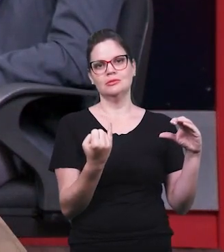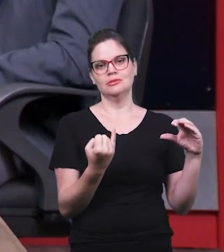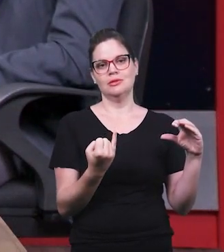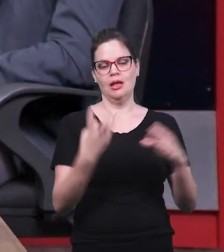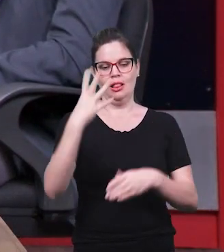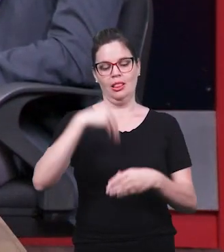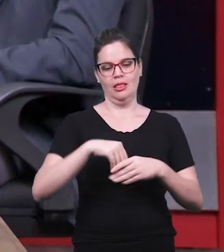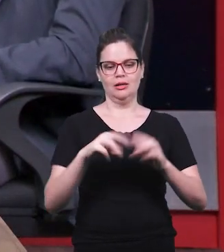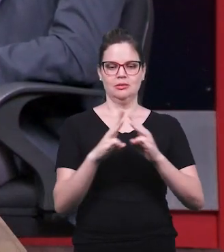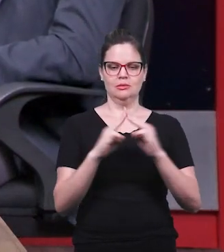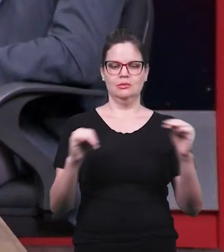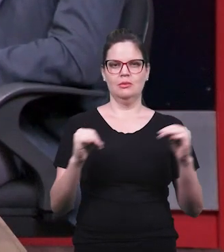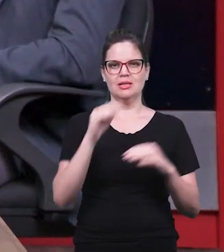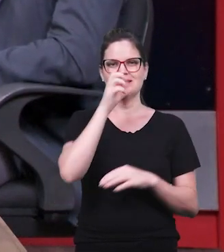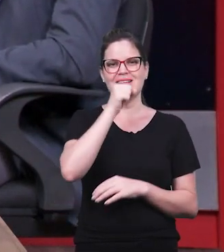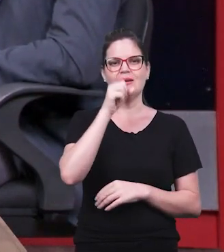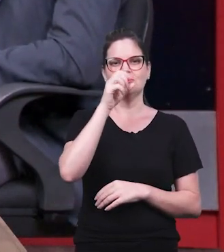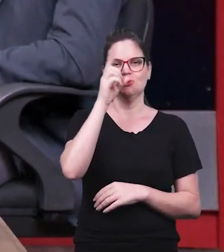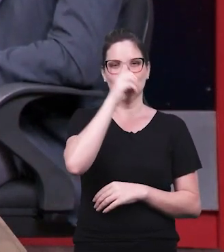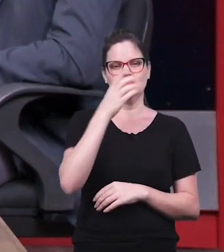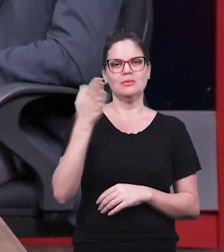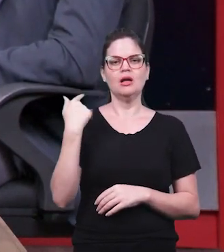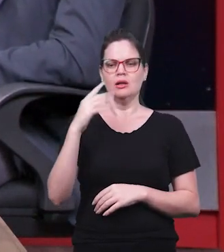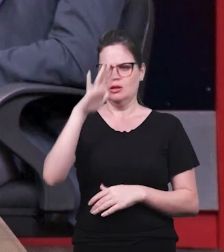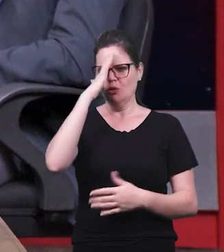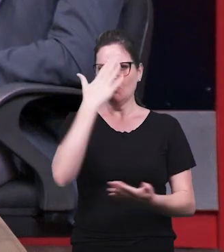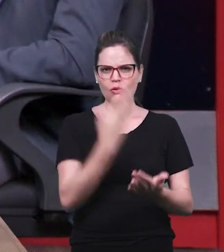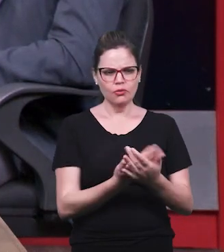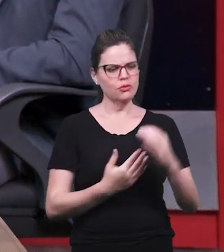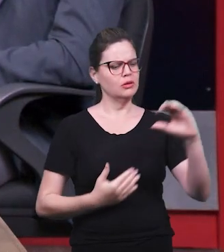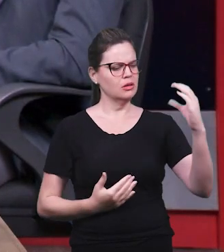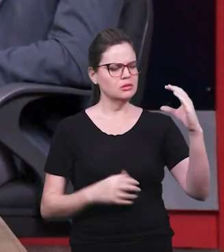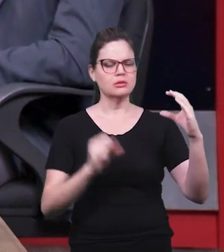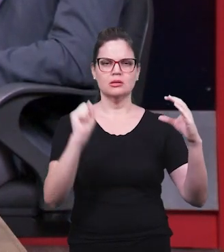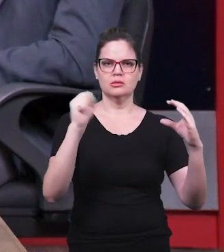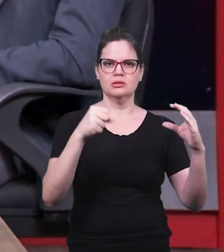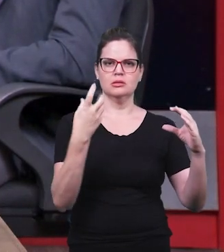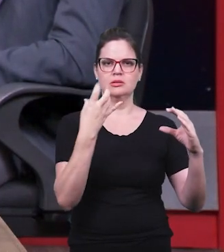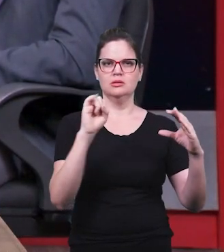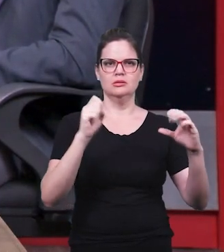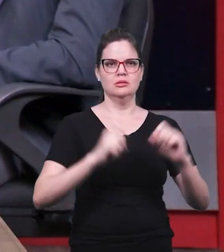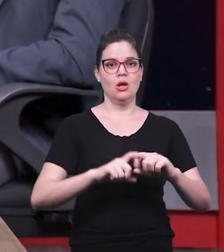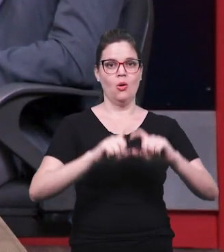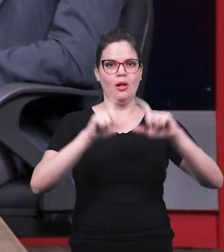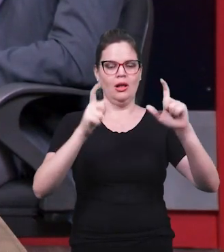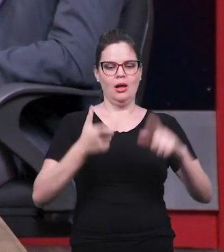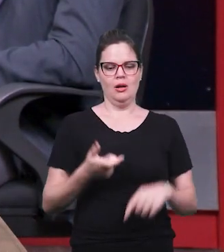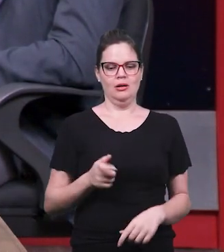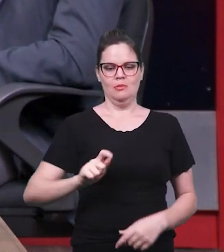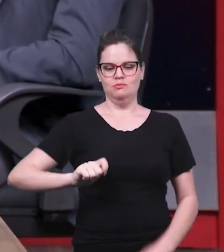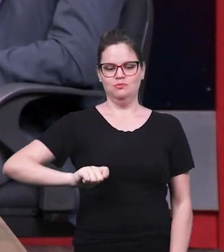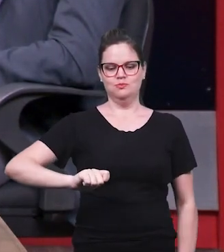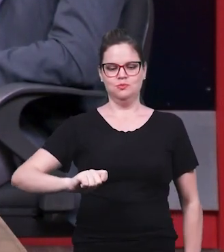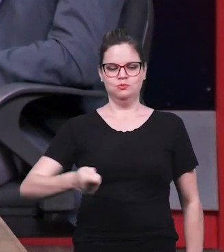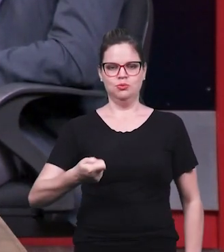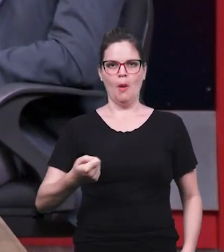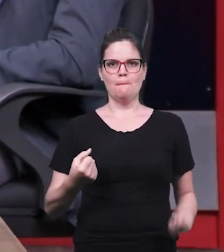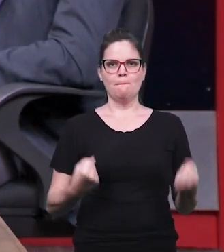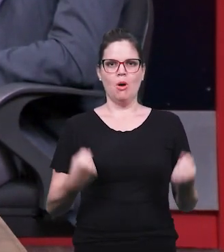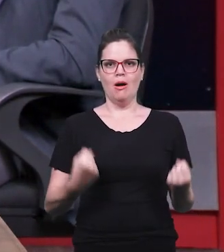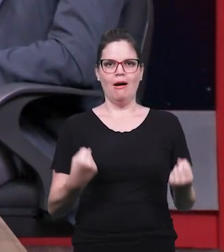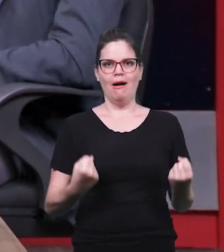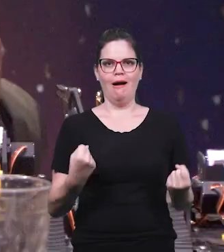no final de semana, nós falamos, nós confiamos na ciência. Sim. Toda vez que a gente liga o nosso carro, nós estamos confiando em todos os sistemas que tem